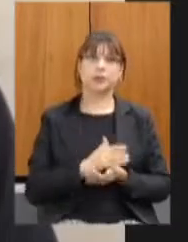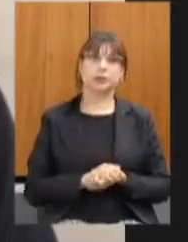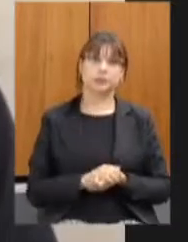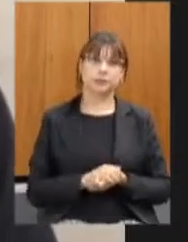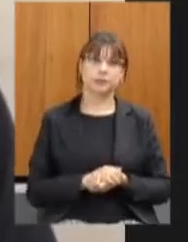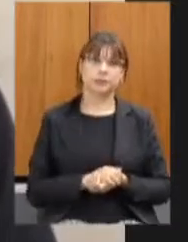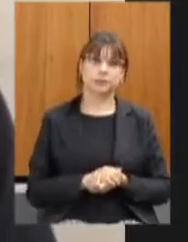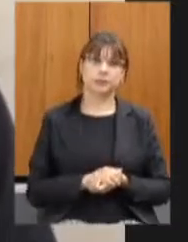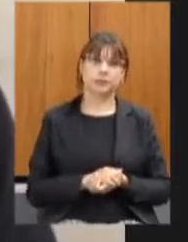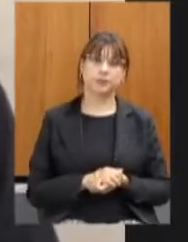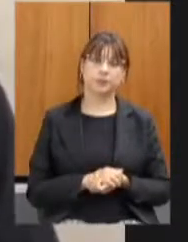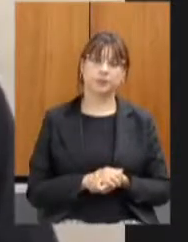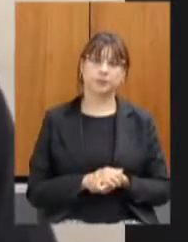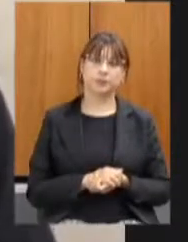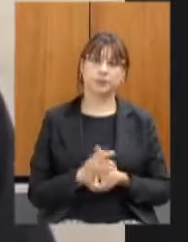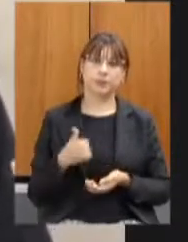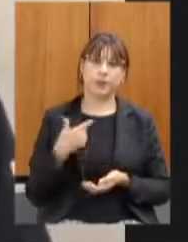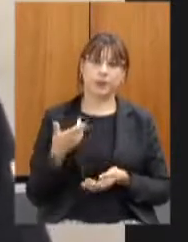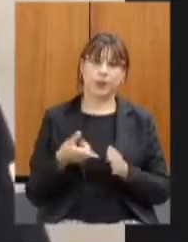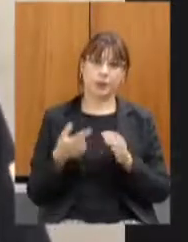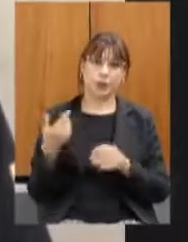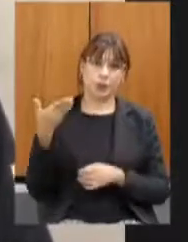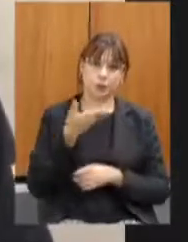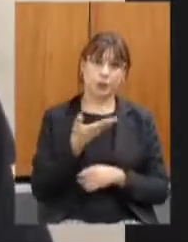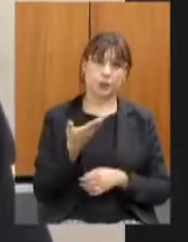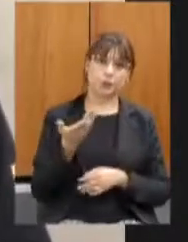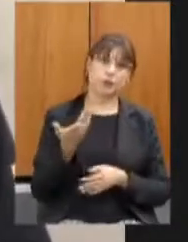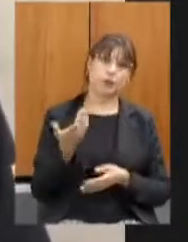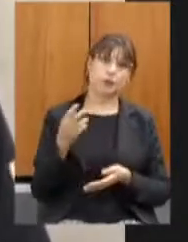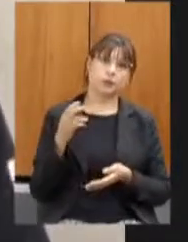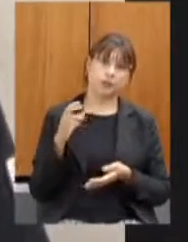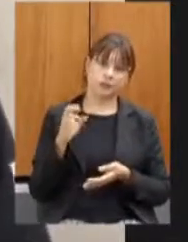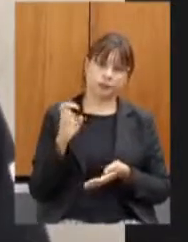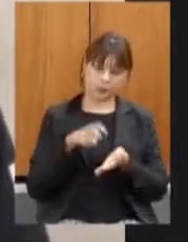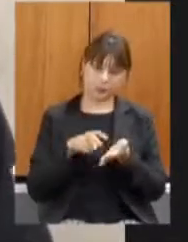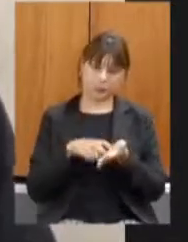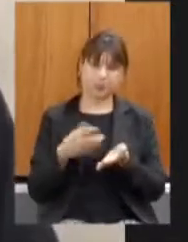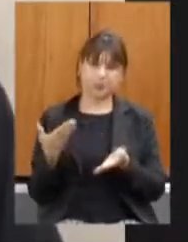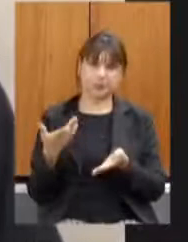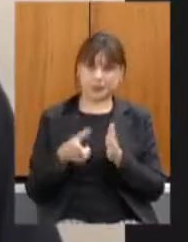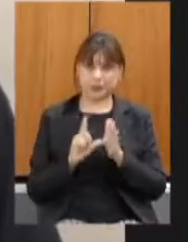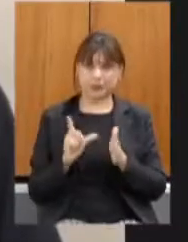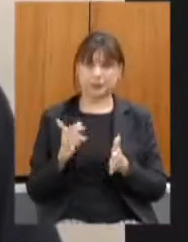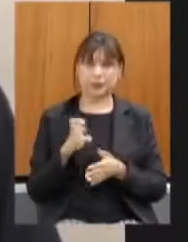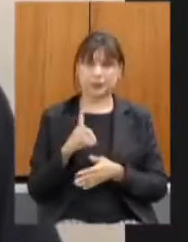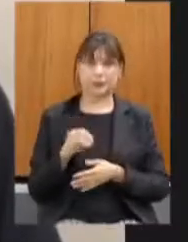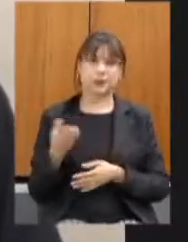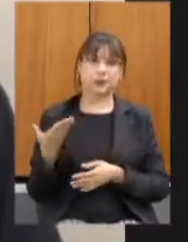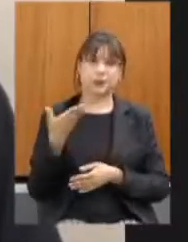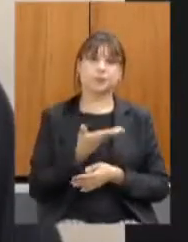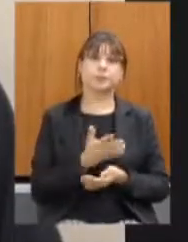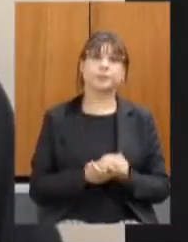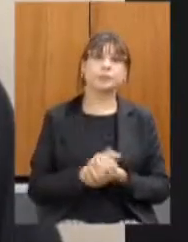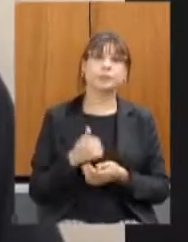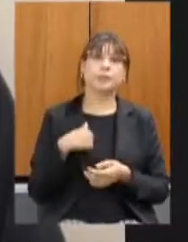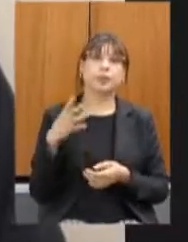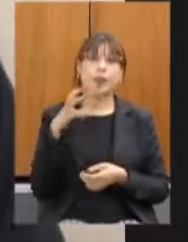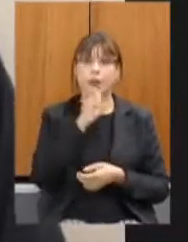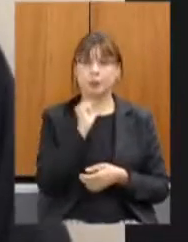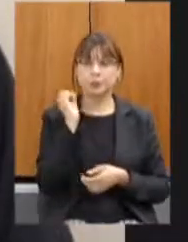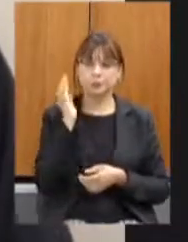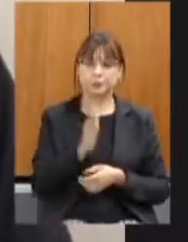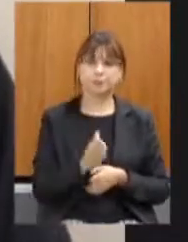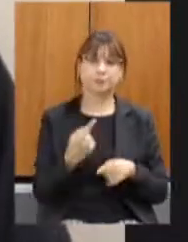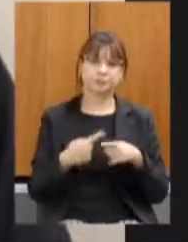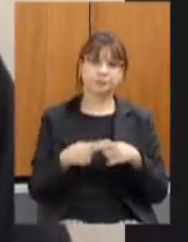aceito aqui na Assembleia é para ser mais cedo aí auditório para dar as boas-vindas eu vou direto ao ponto tempo aqui é curto